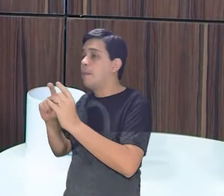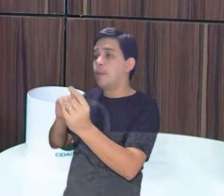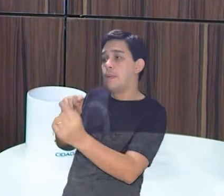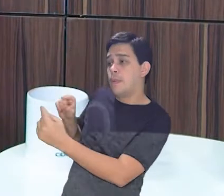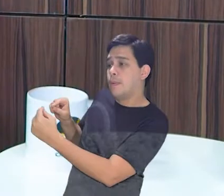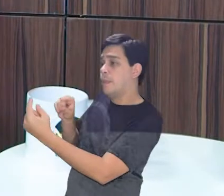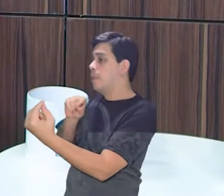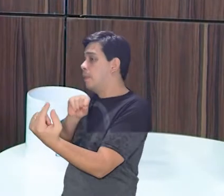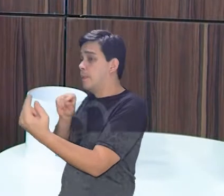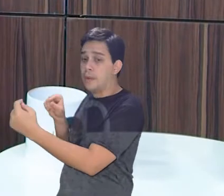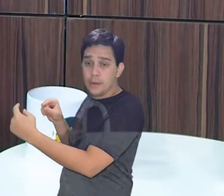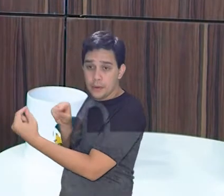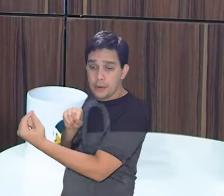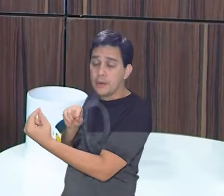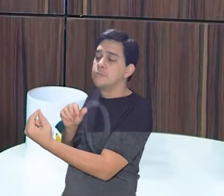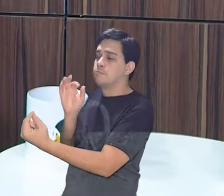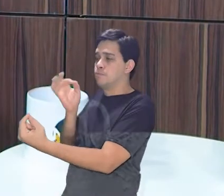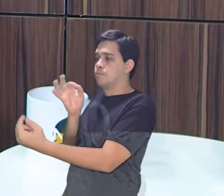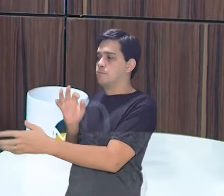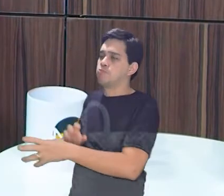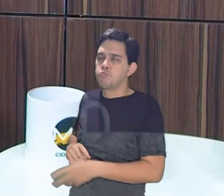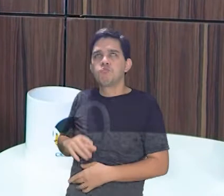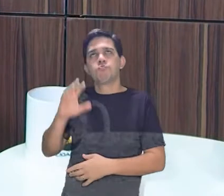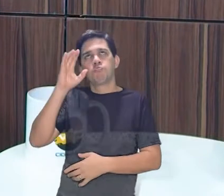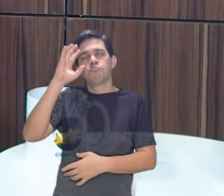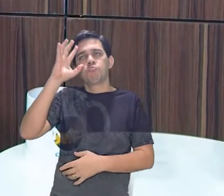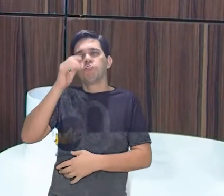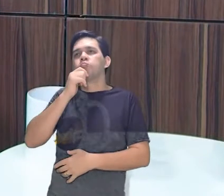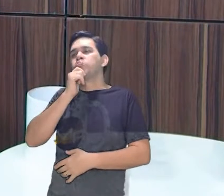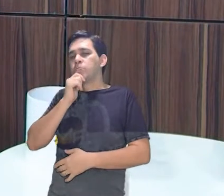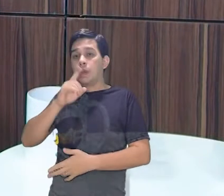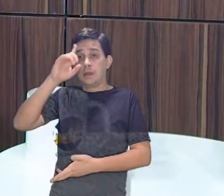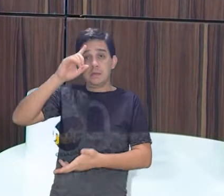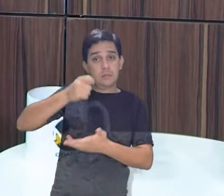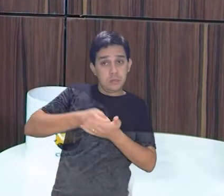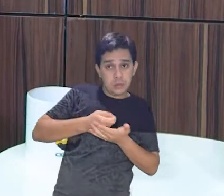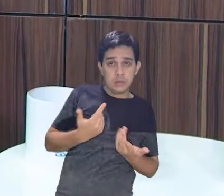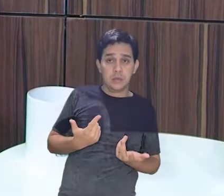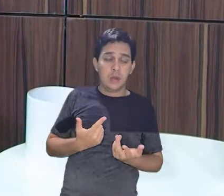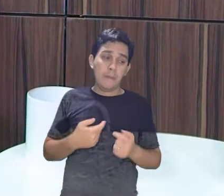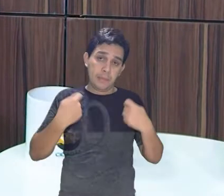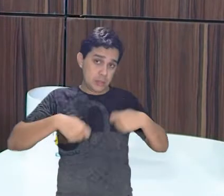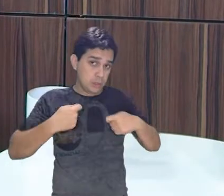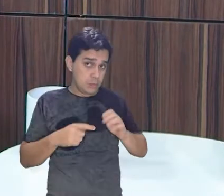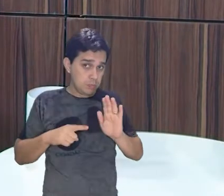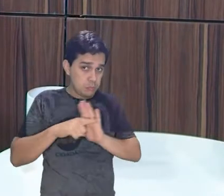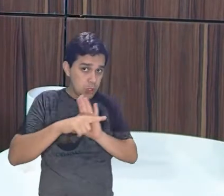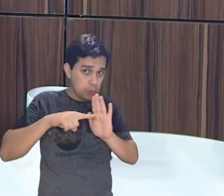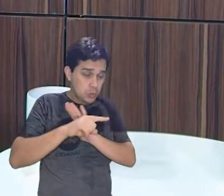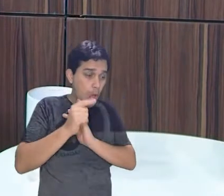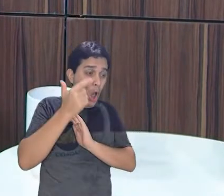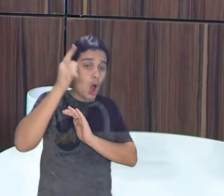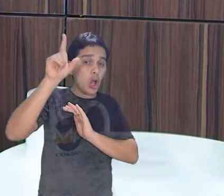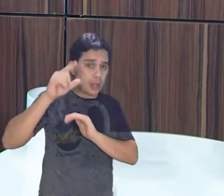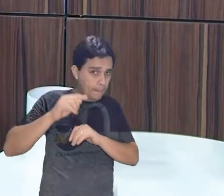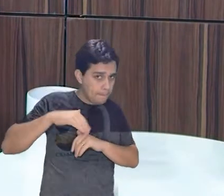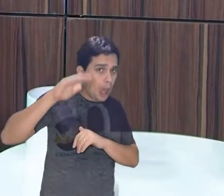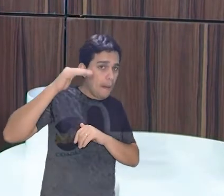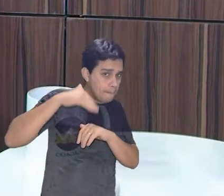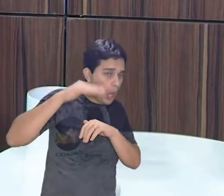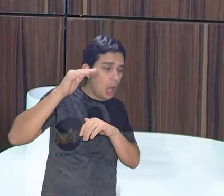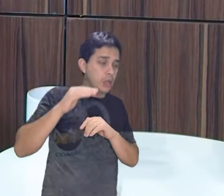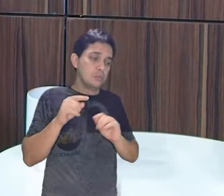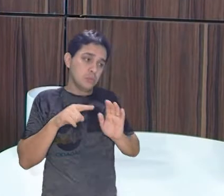dessa pertinência é feita pelo juiz e, de qualquer sorte, havendo necessidade, essas perguntas normalmente